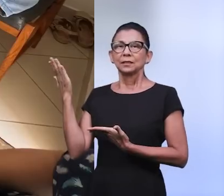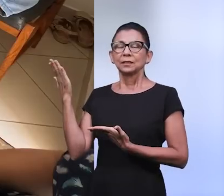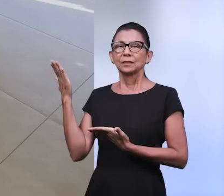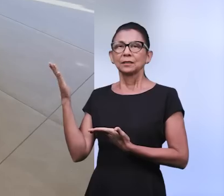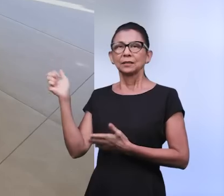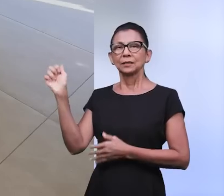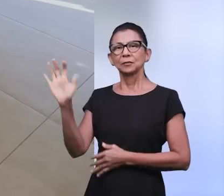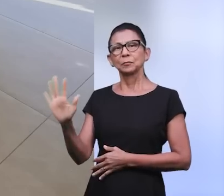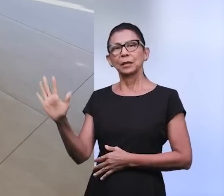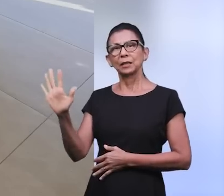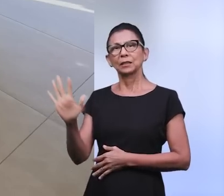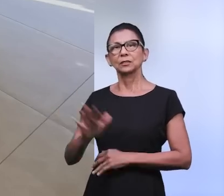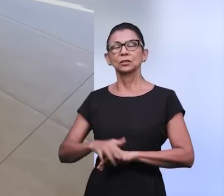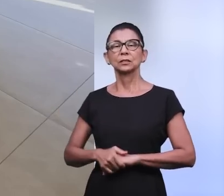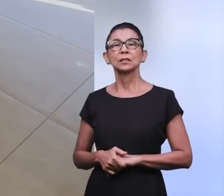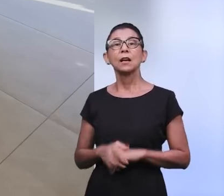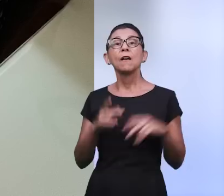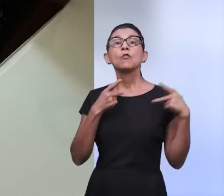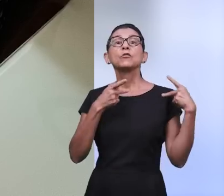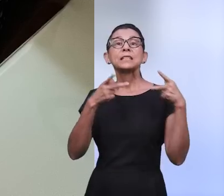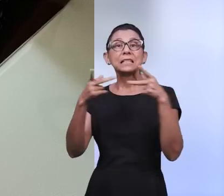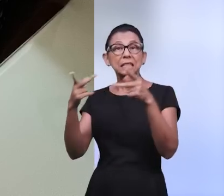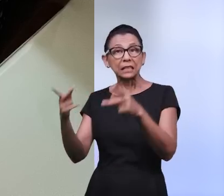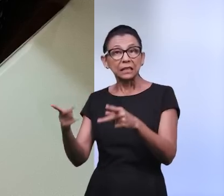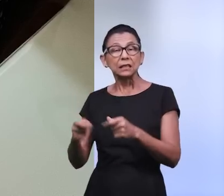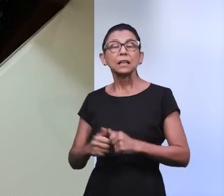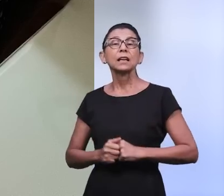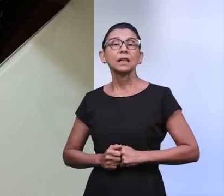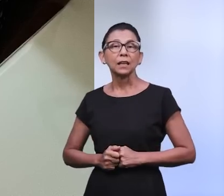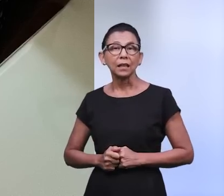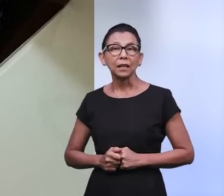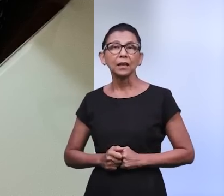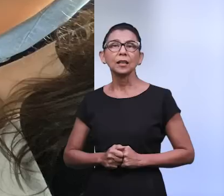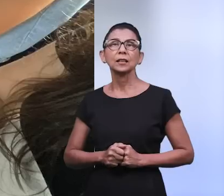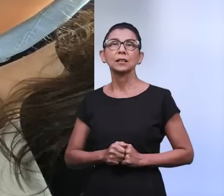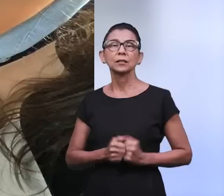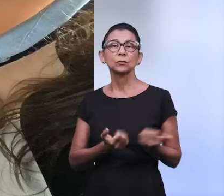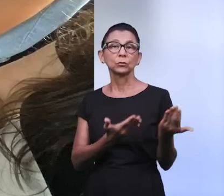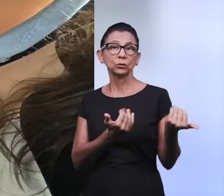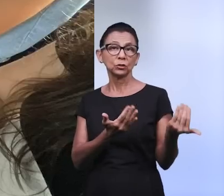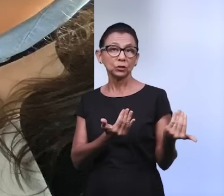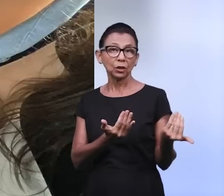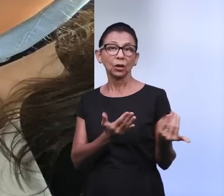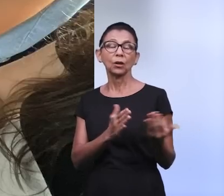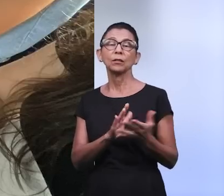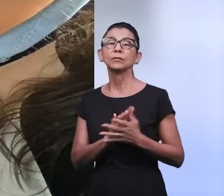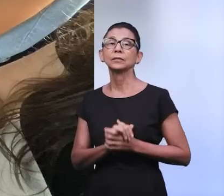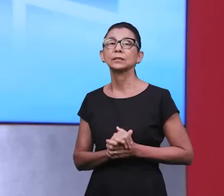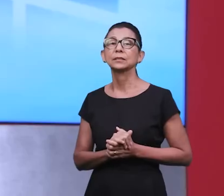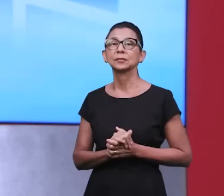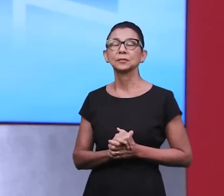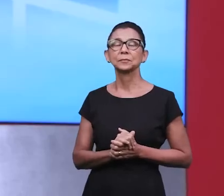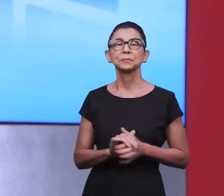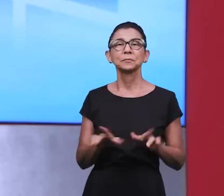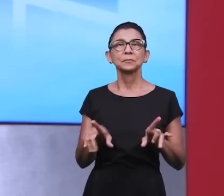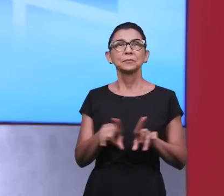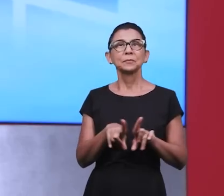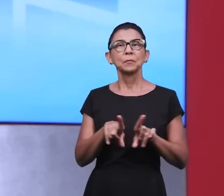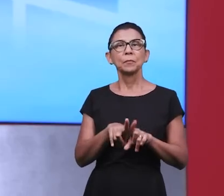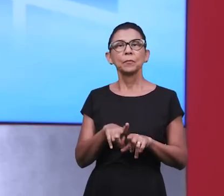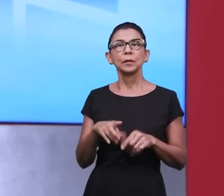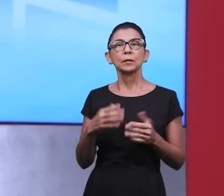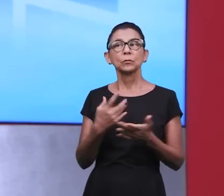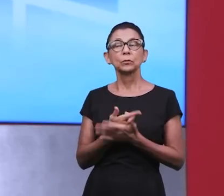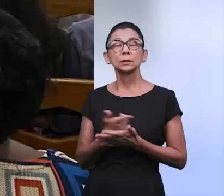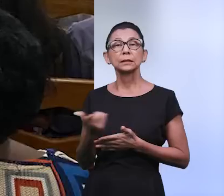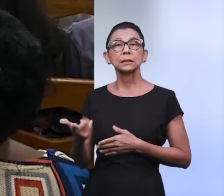as imagens das visitas realizadas dos jovens como parte da programação especial do mês de abril. Também houve ali um levantamento